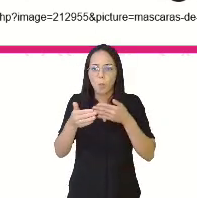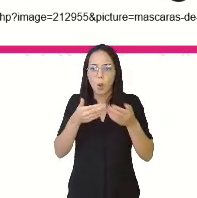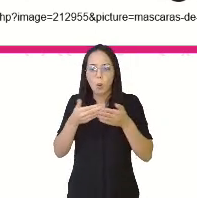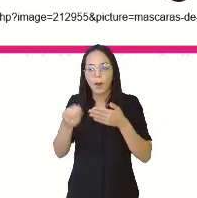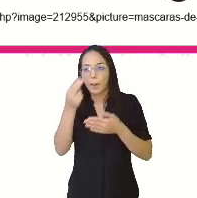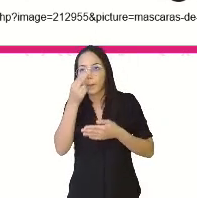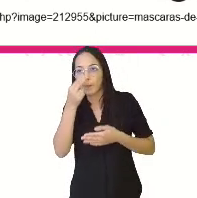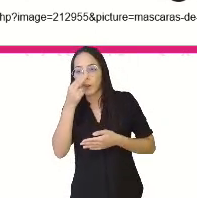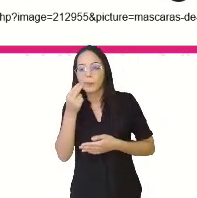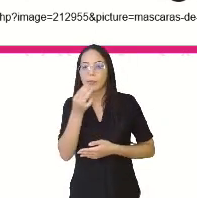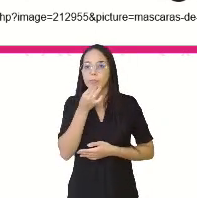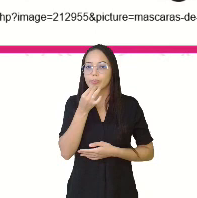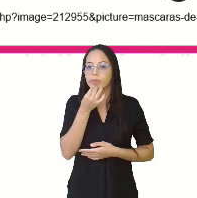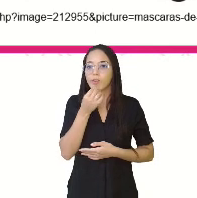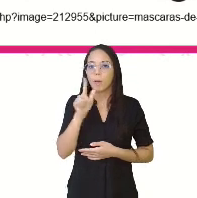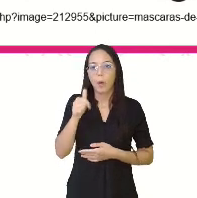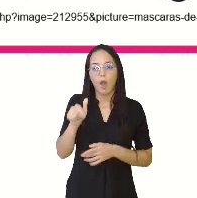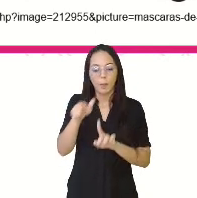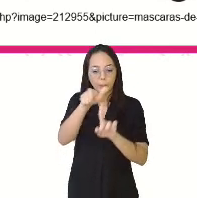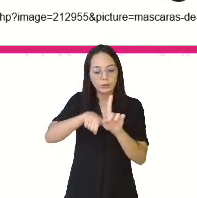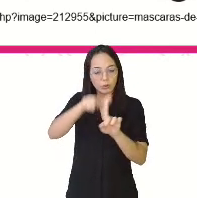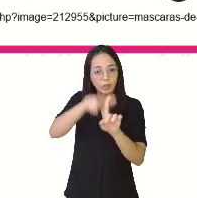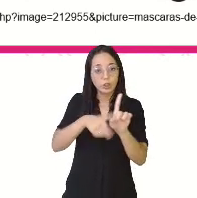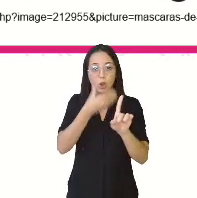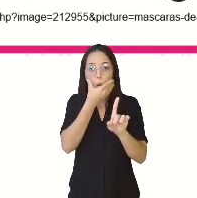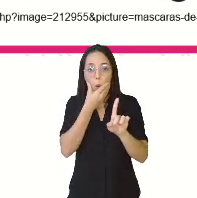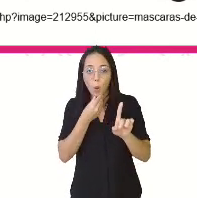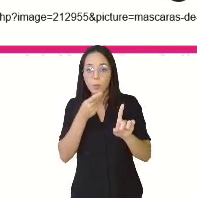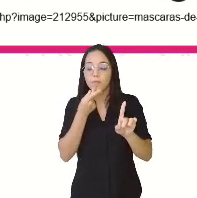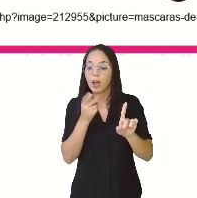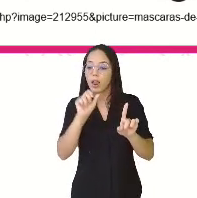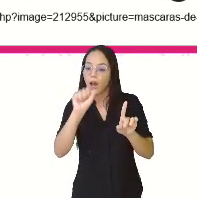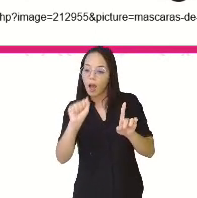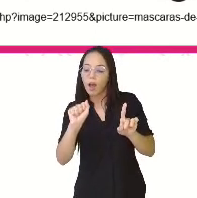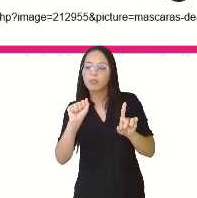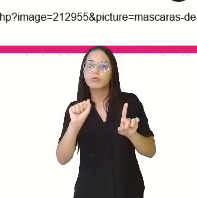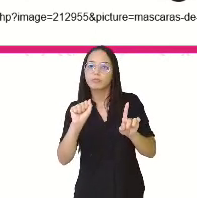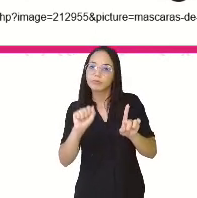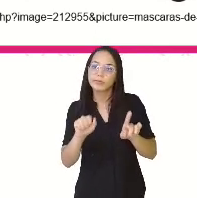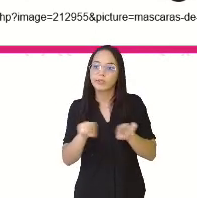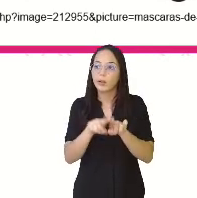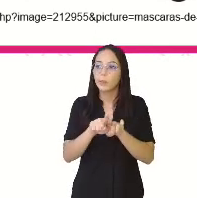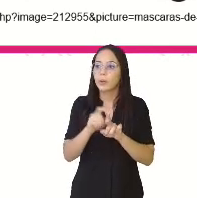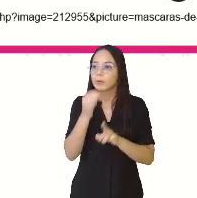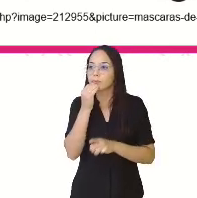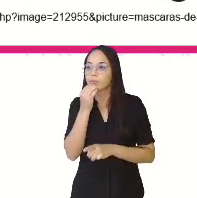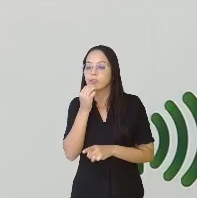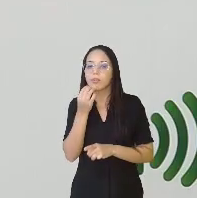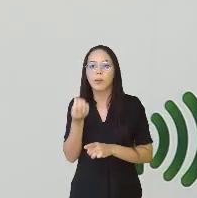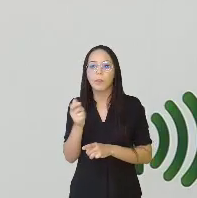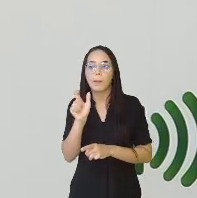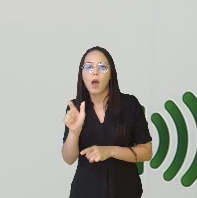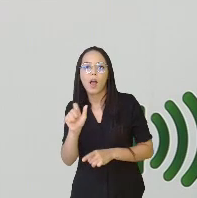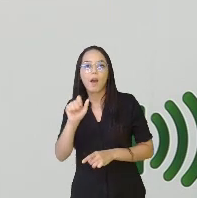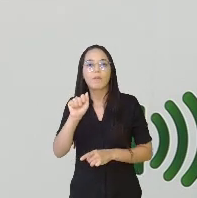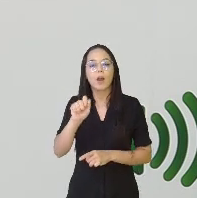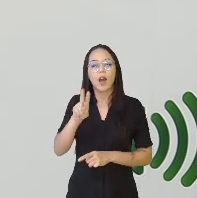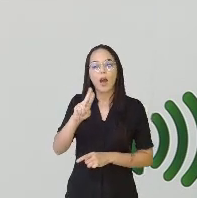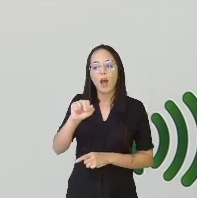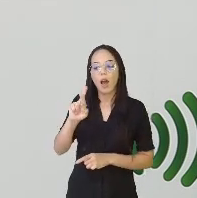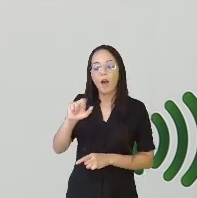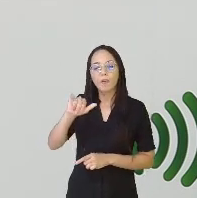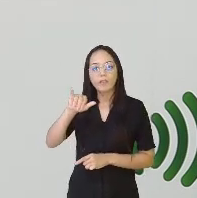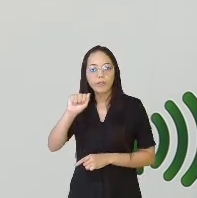mesmo que a personagem seja um menino, a gente vai dizer a personagem. É como a palavra a vítima, a